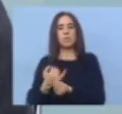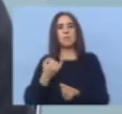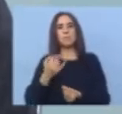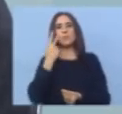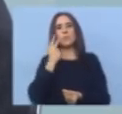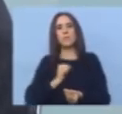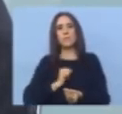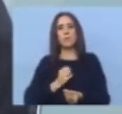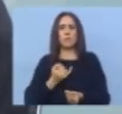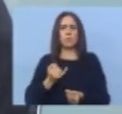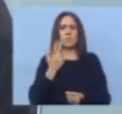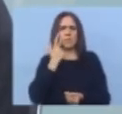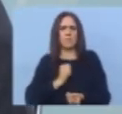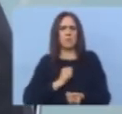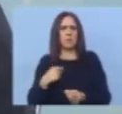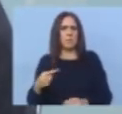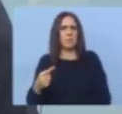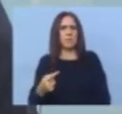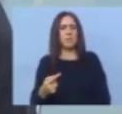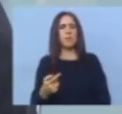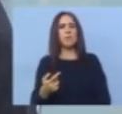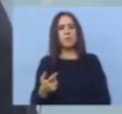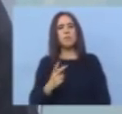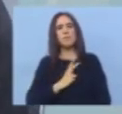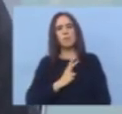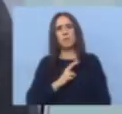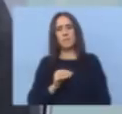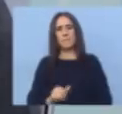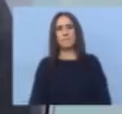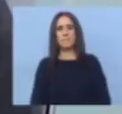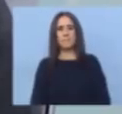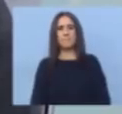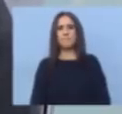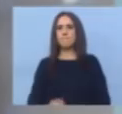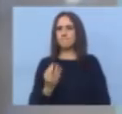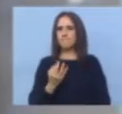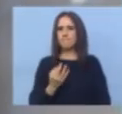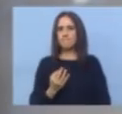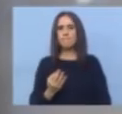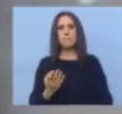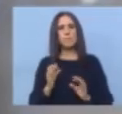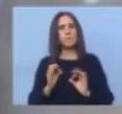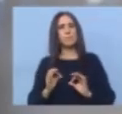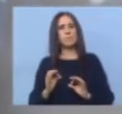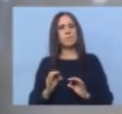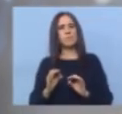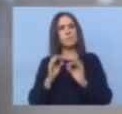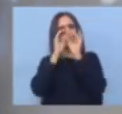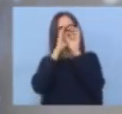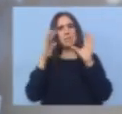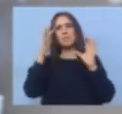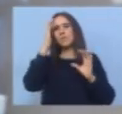nossa vida, para o nosso dia-a-dia na faculdade. E marca também, de facto, o horizonte